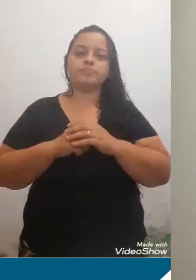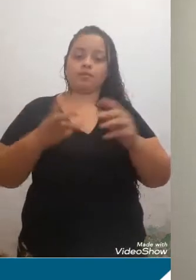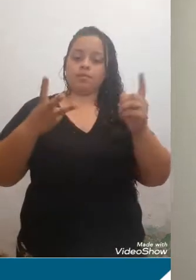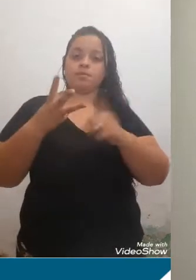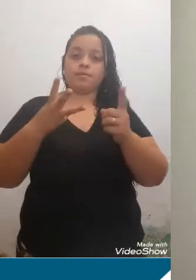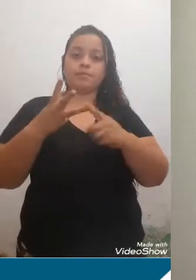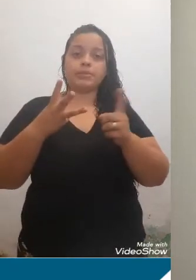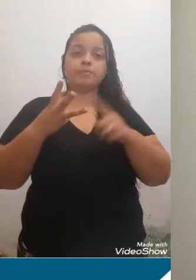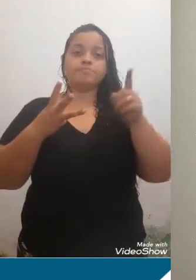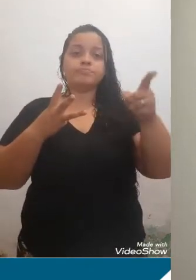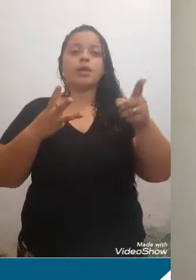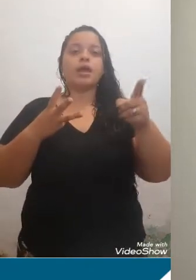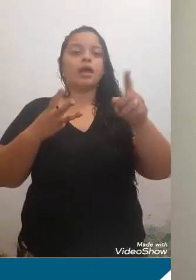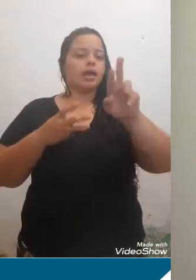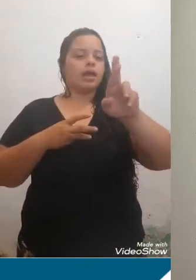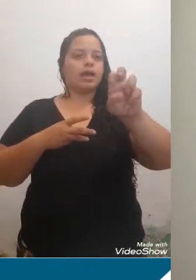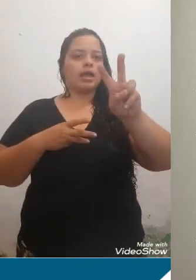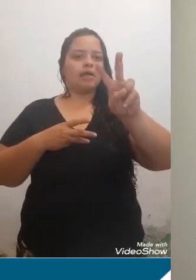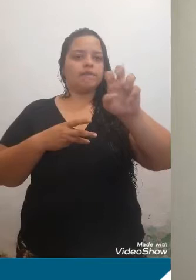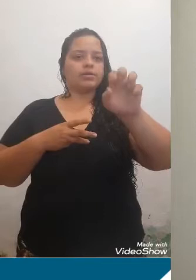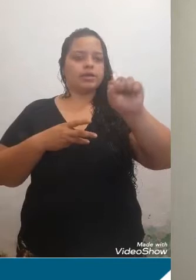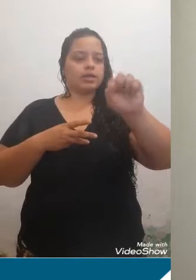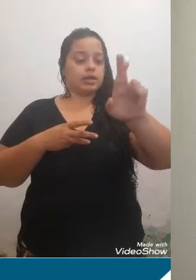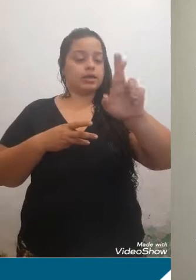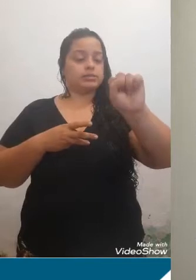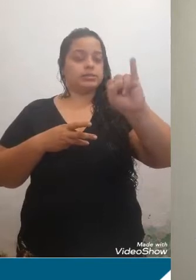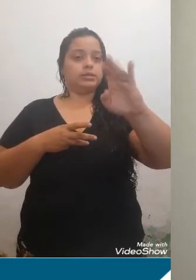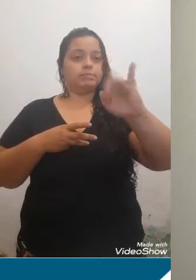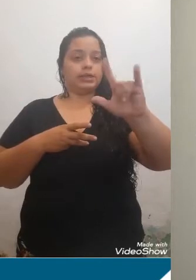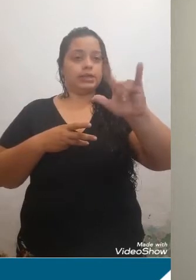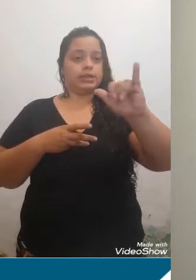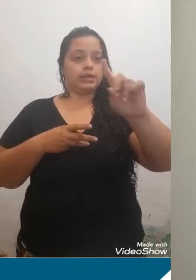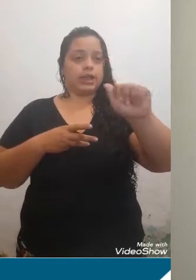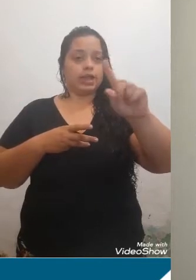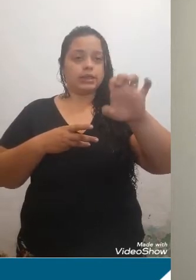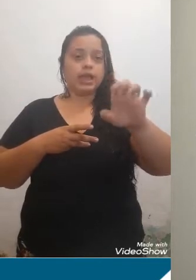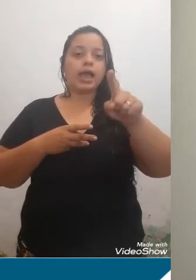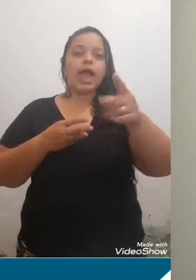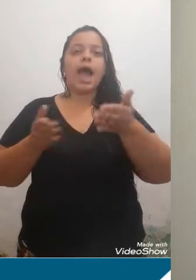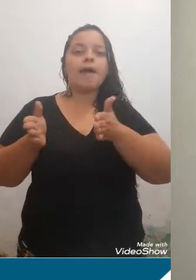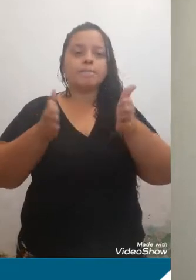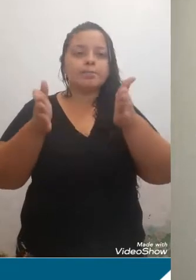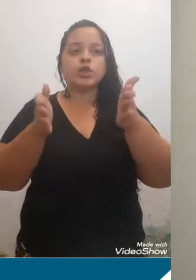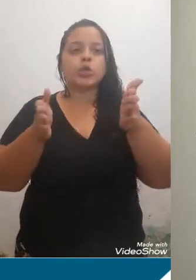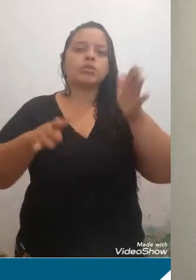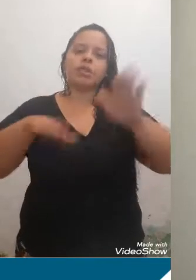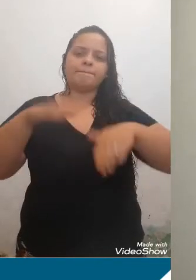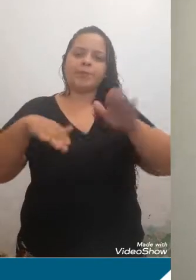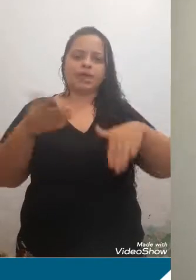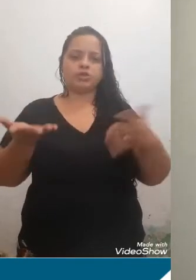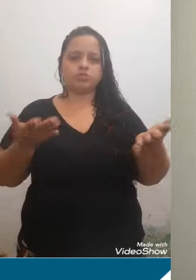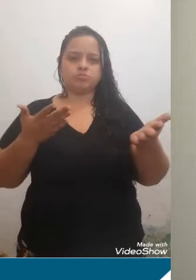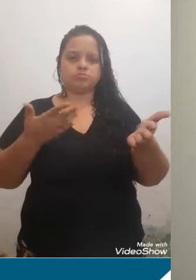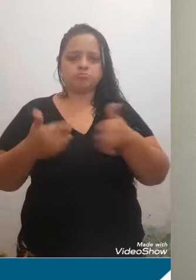acontecido. No terceiro, princípio da reversibilidade dos raios luminosos. O caminho descrito pelo raio luminoso independe